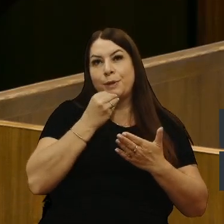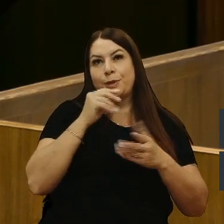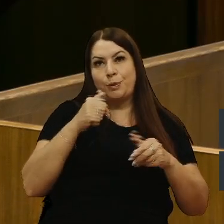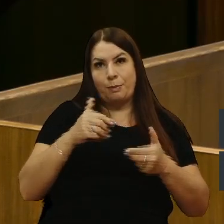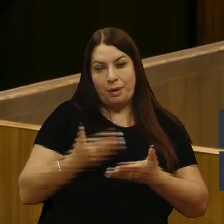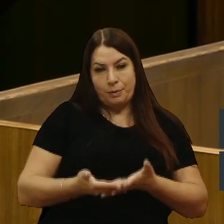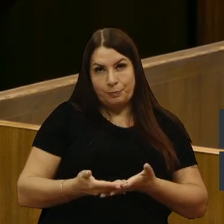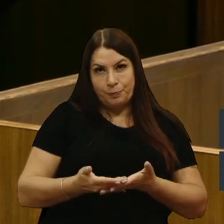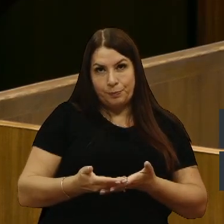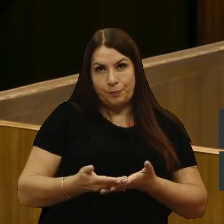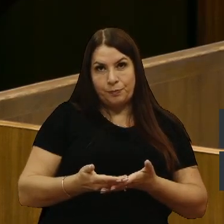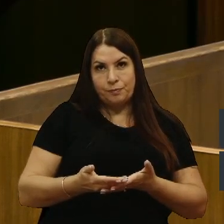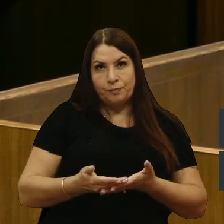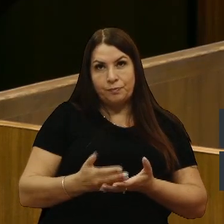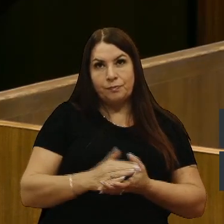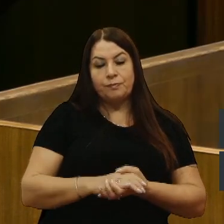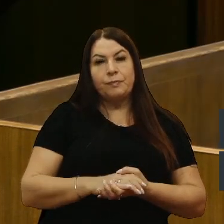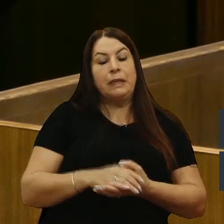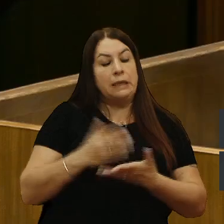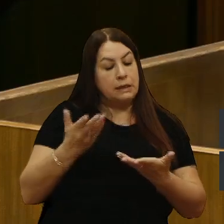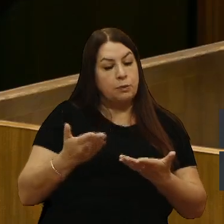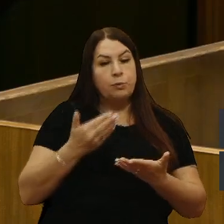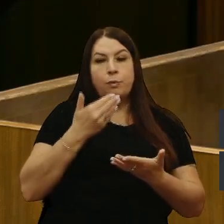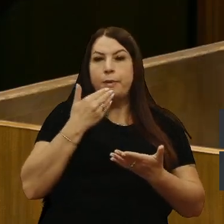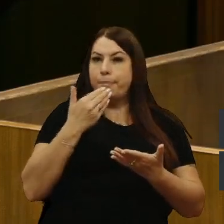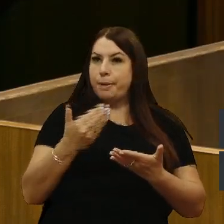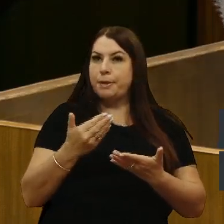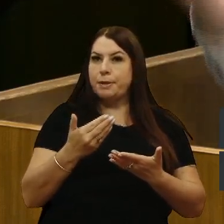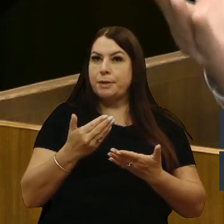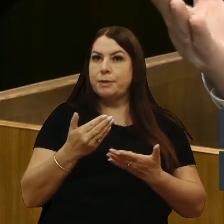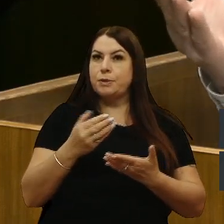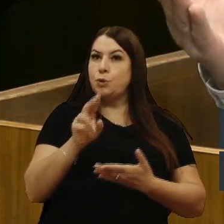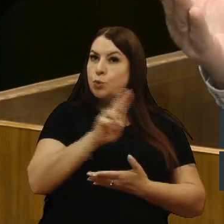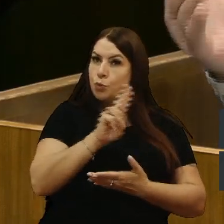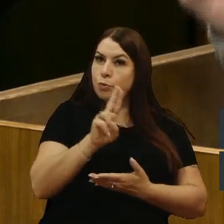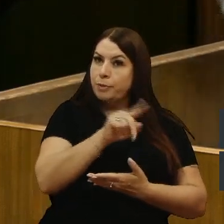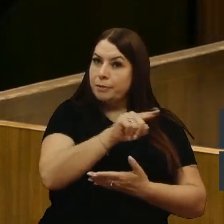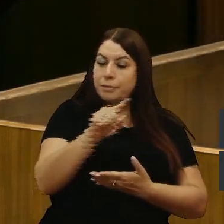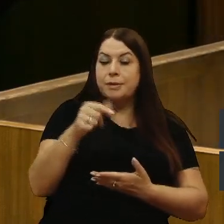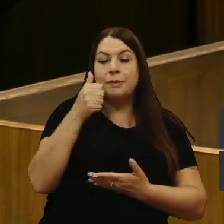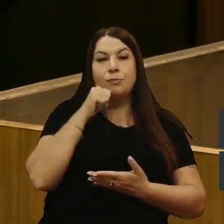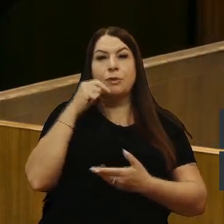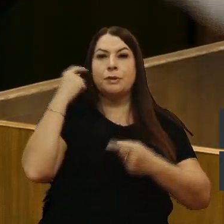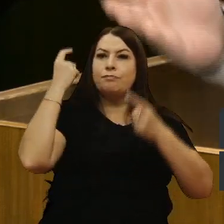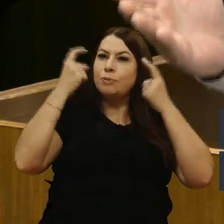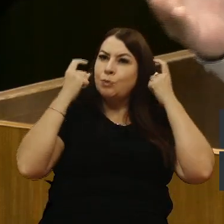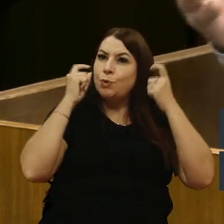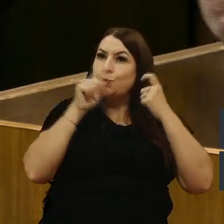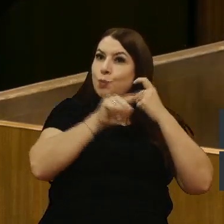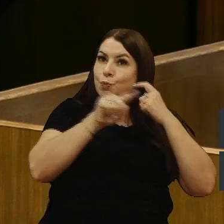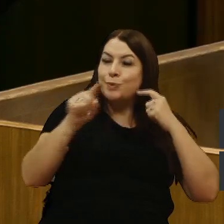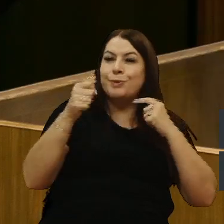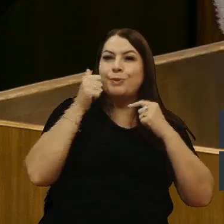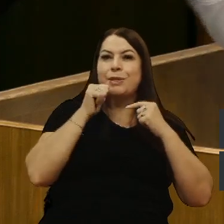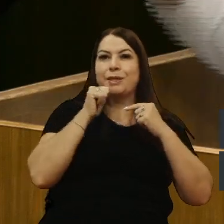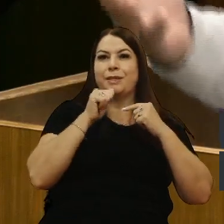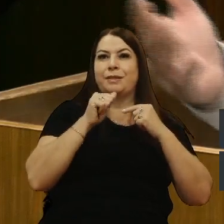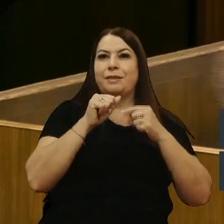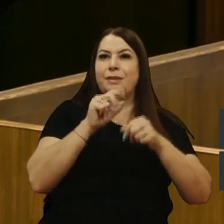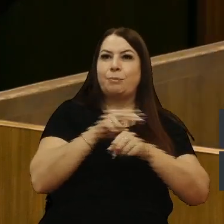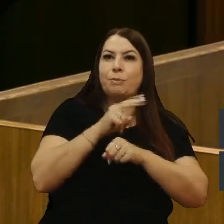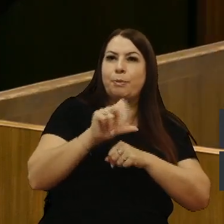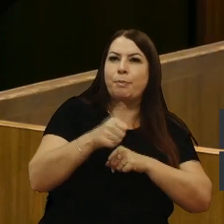trabalho? Então eu peço em nome dessas mulheres, preocupado com essas mulheres que estão indo buscar o